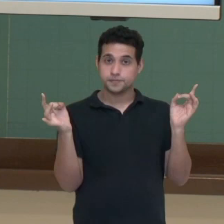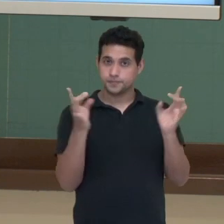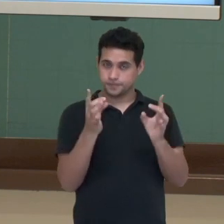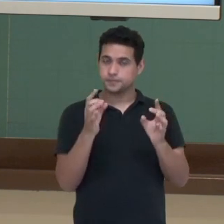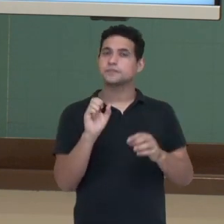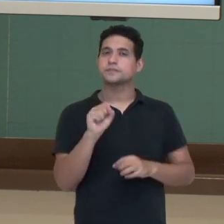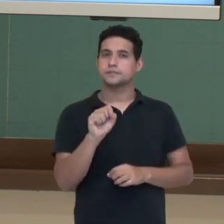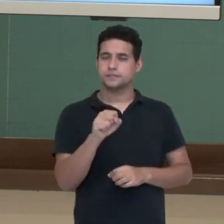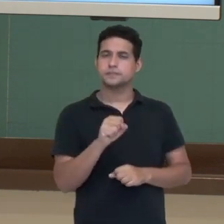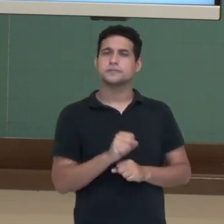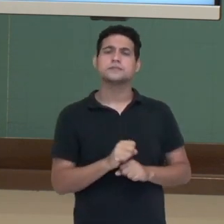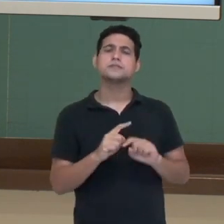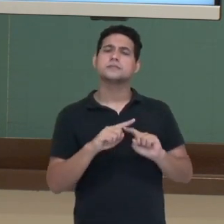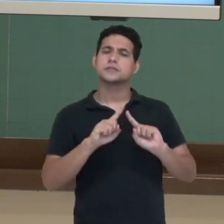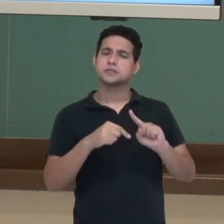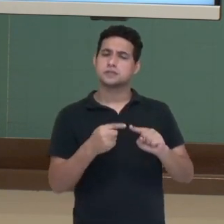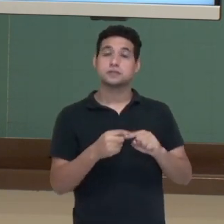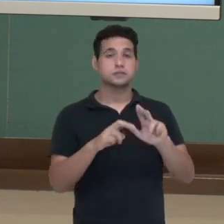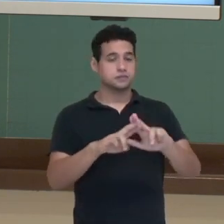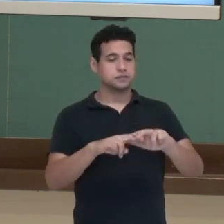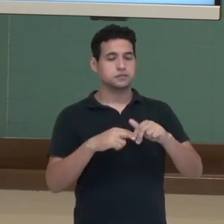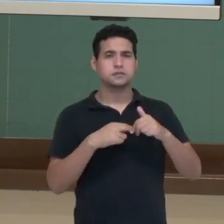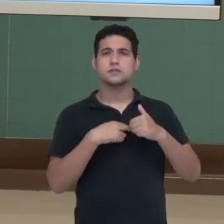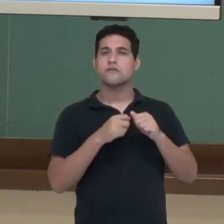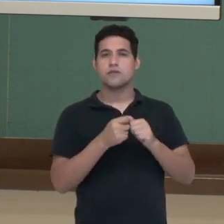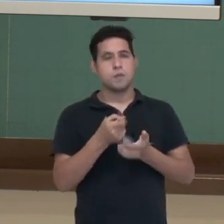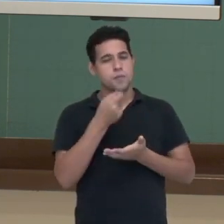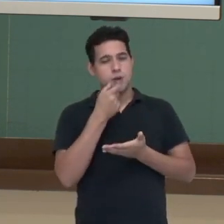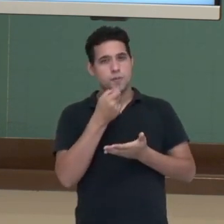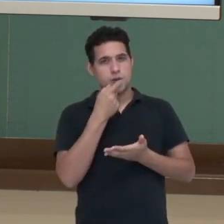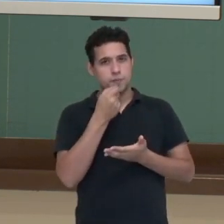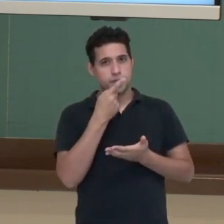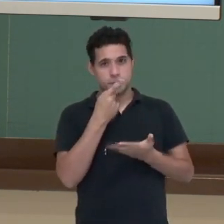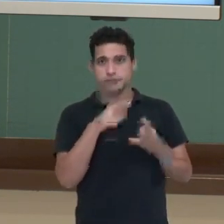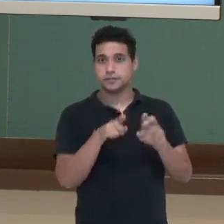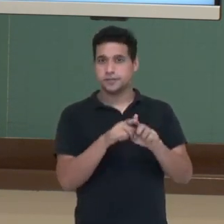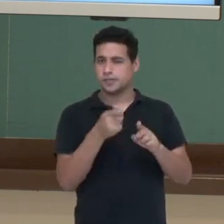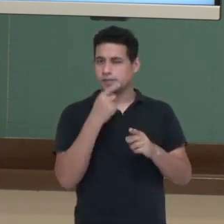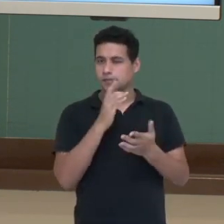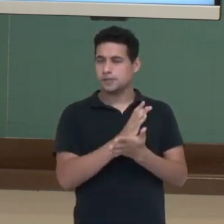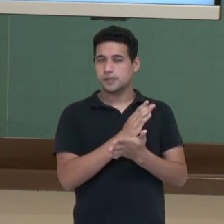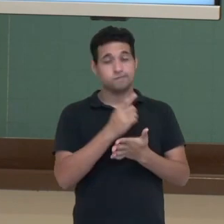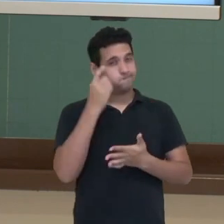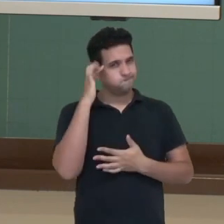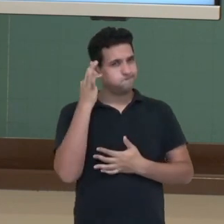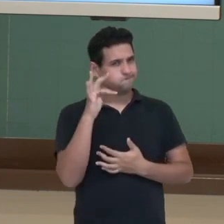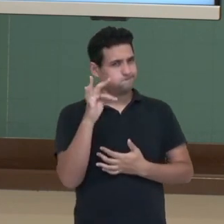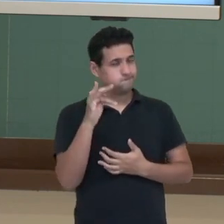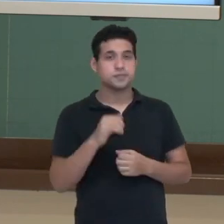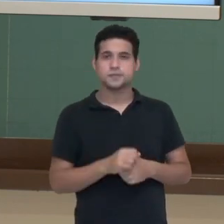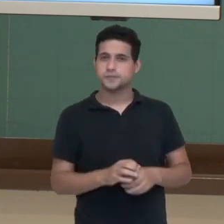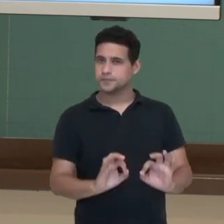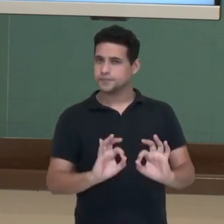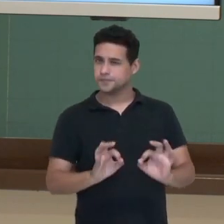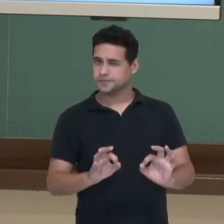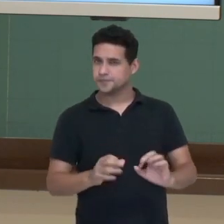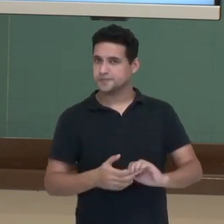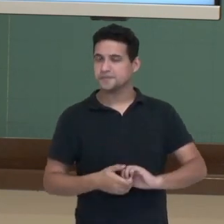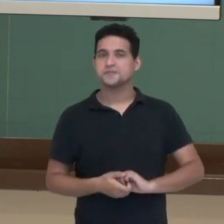la cabeza, así que. Por isso que eu vou tomar um remédio para a dor. Certo,